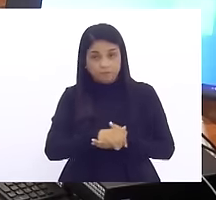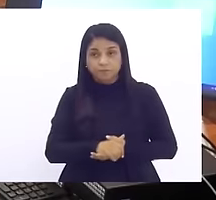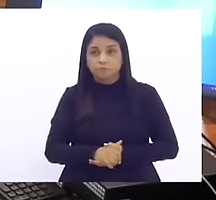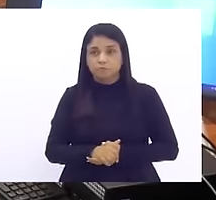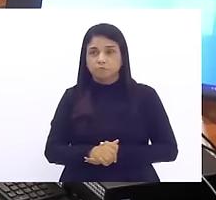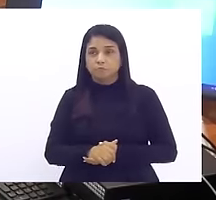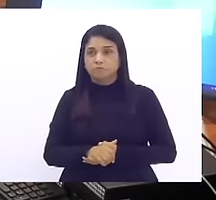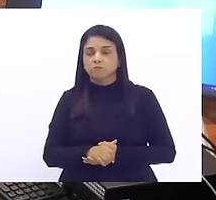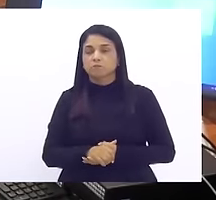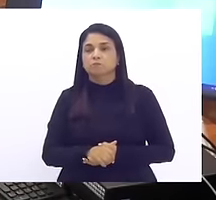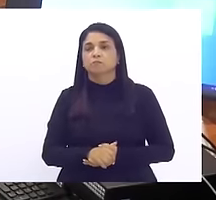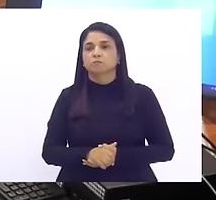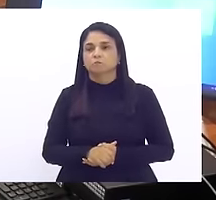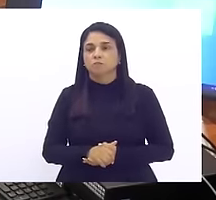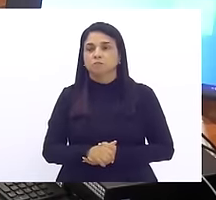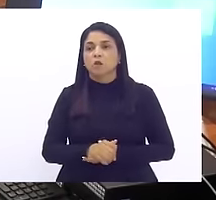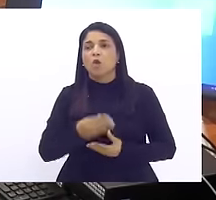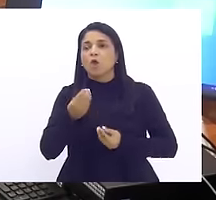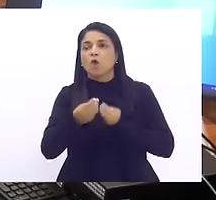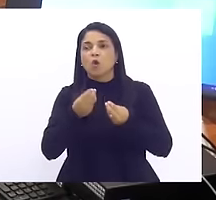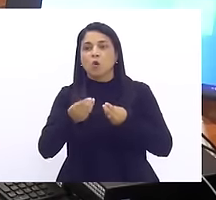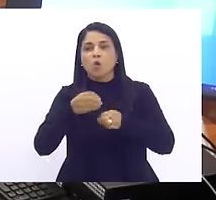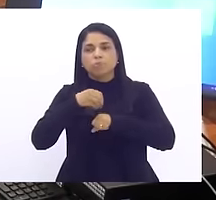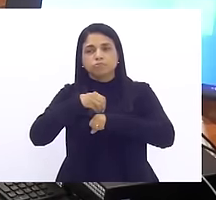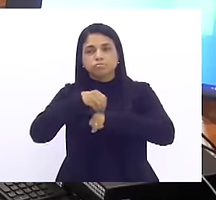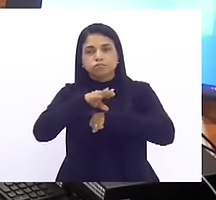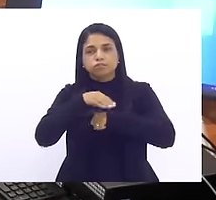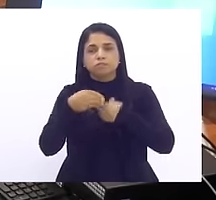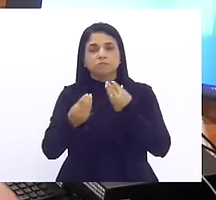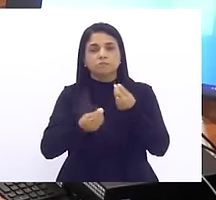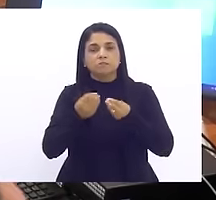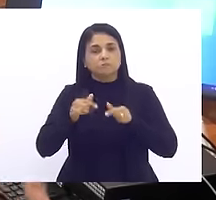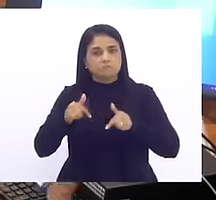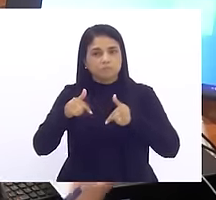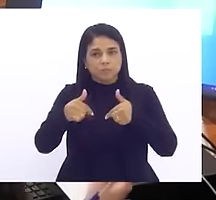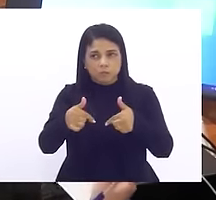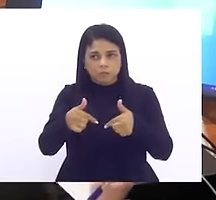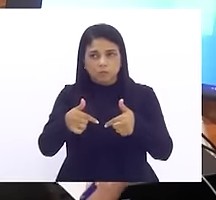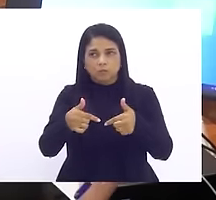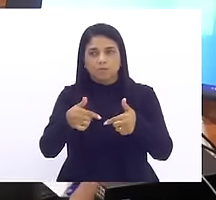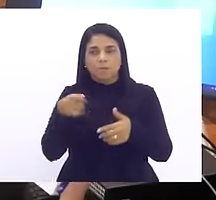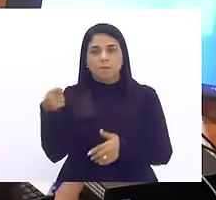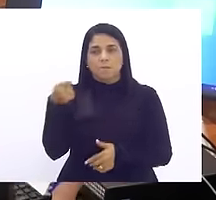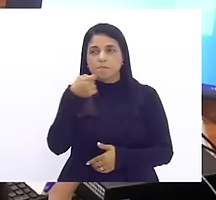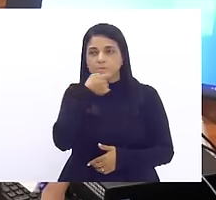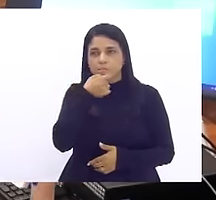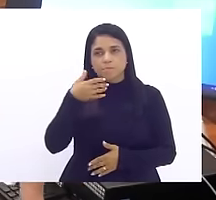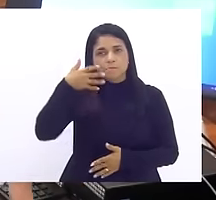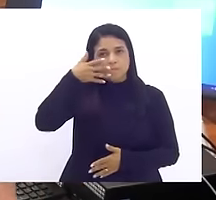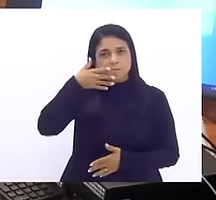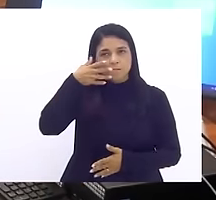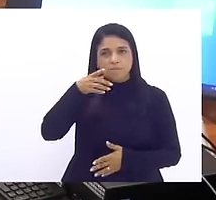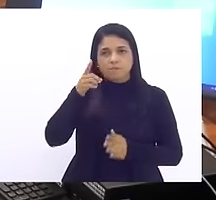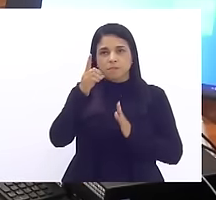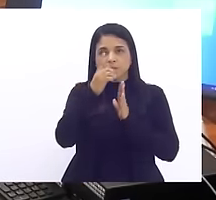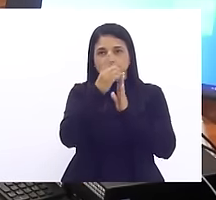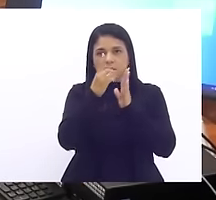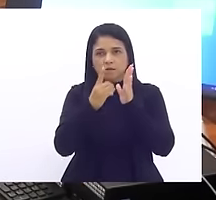como funciona a operação em si essa palavra para o Detran